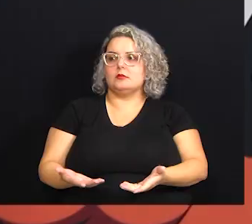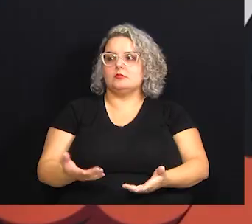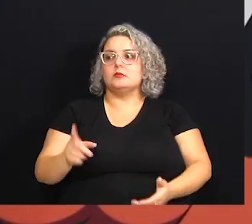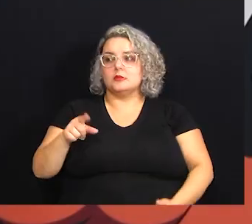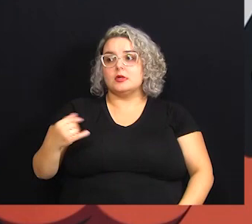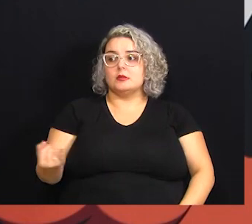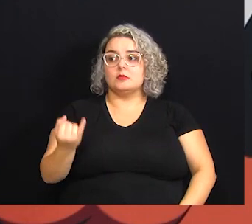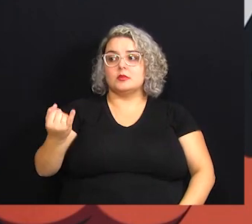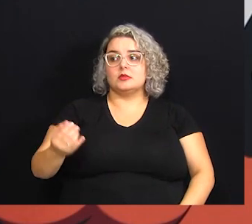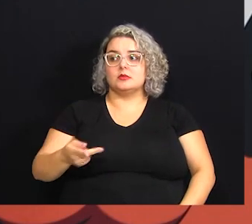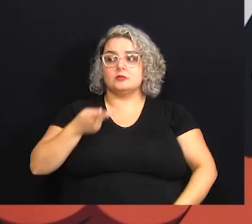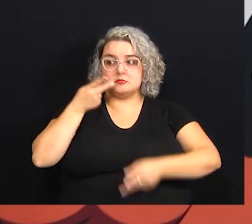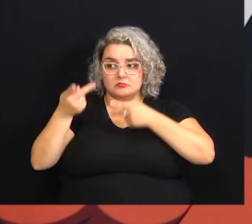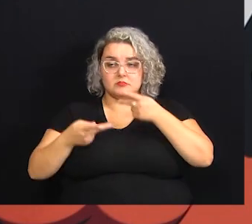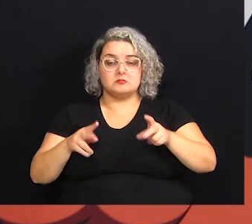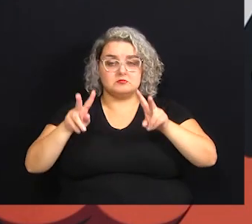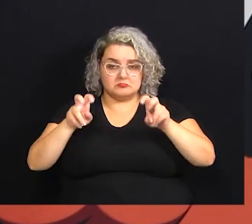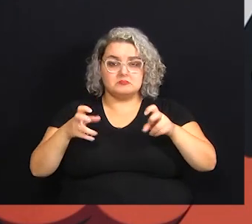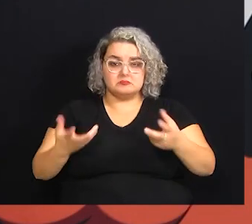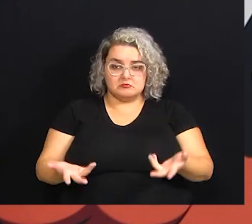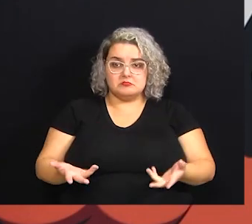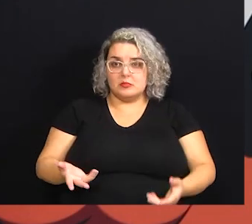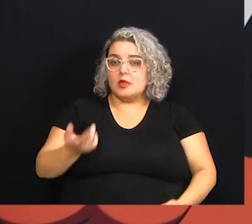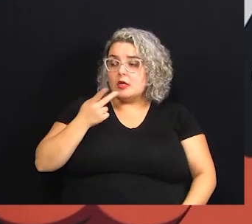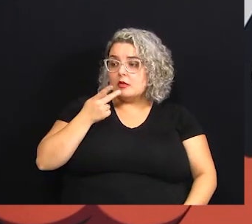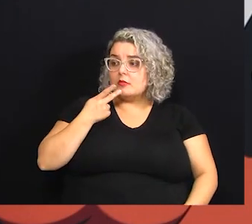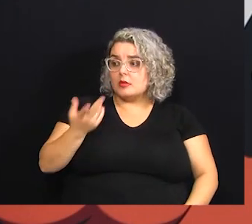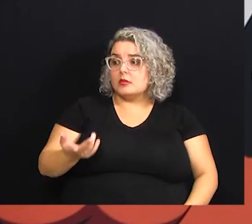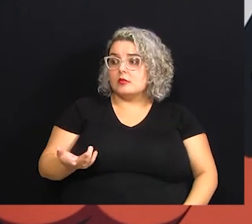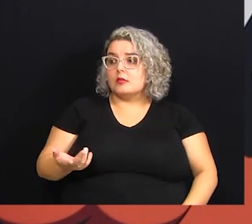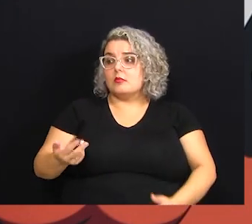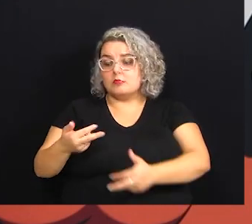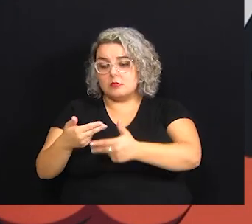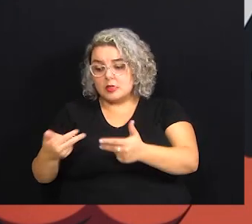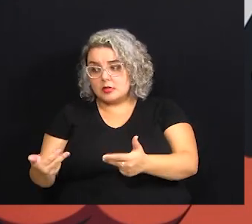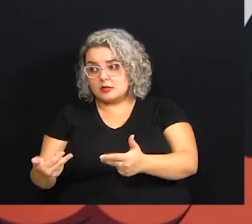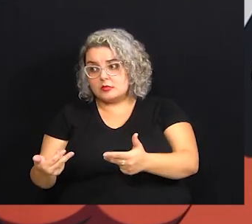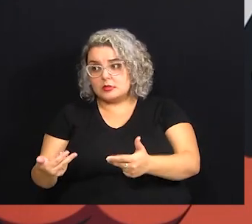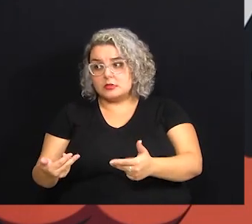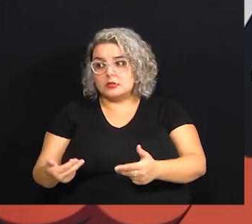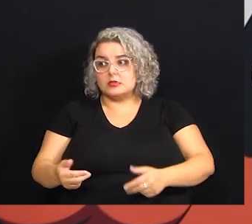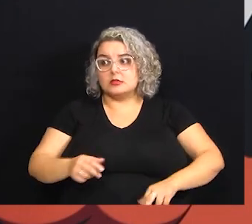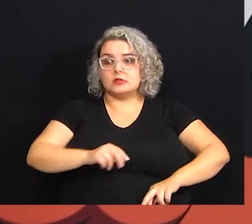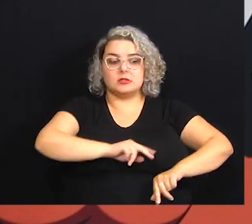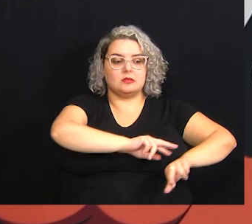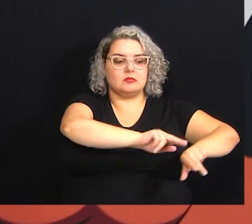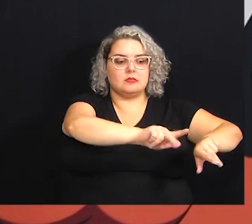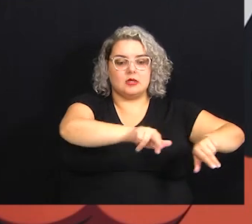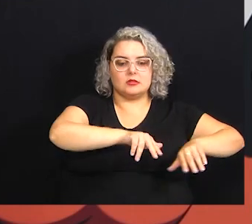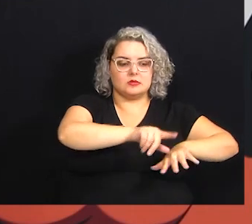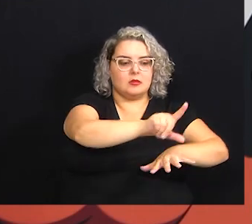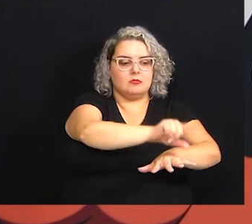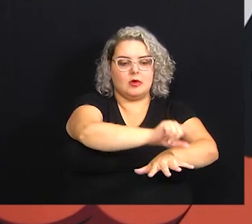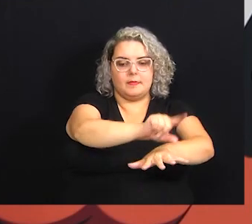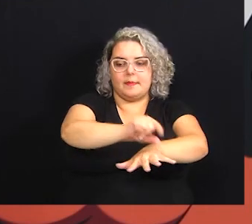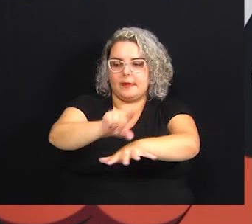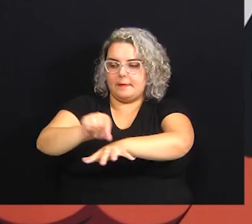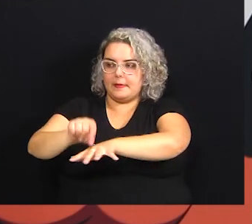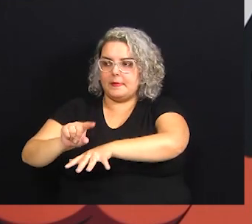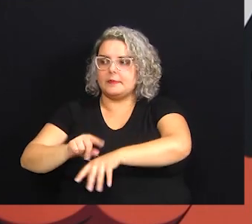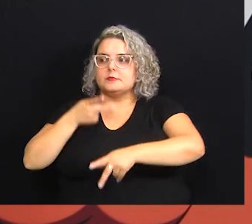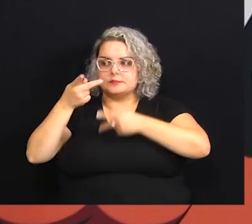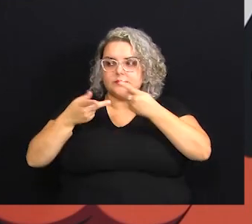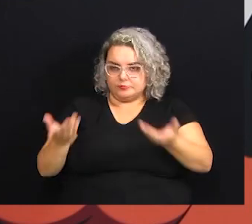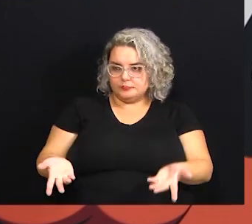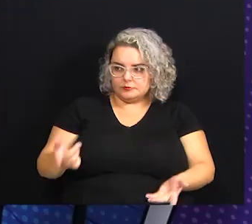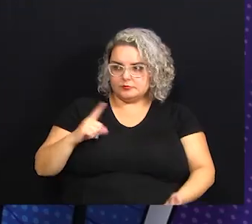colocar. E é um tema, né, que você abordou um lado, né, e tem muitos outros lados ainda para se